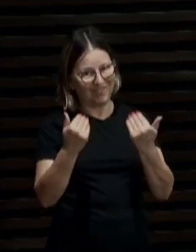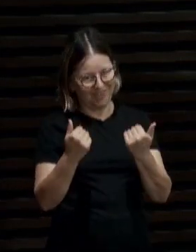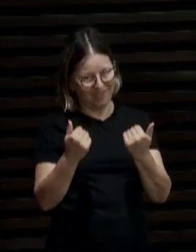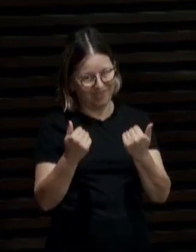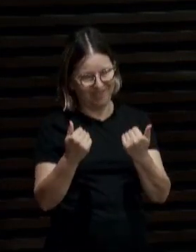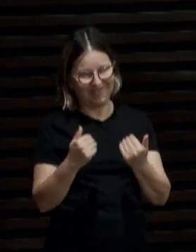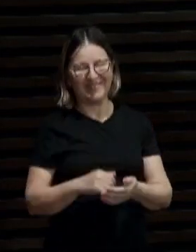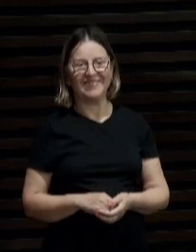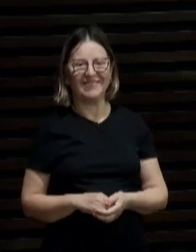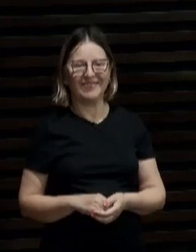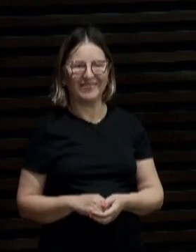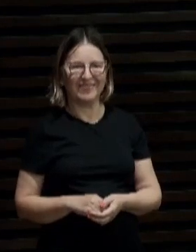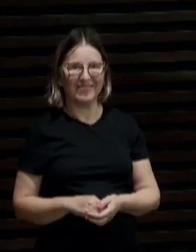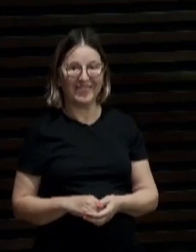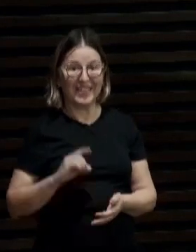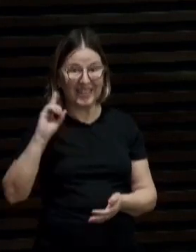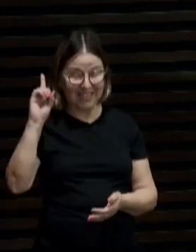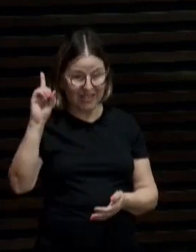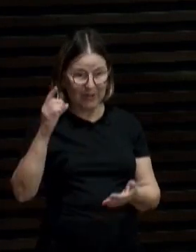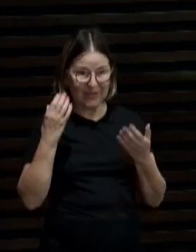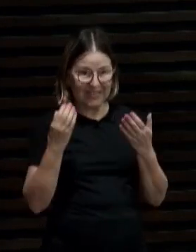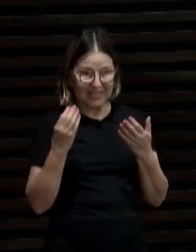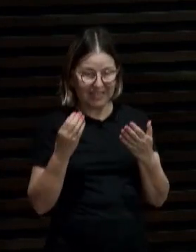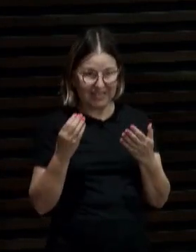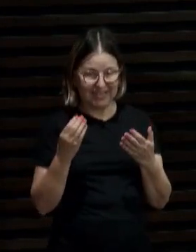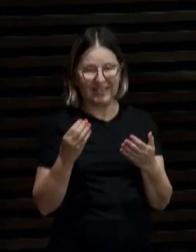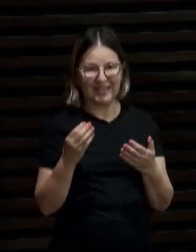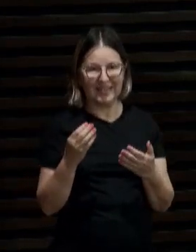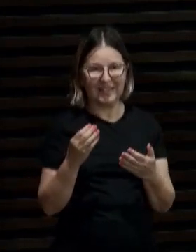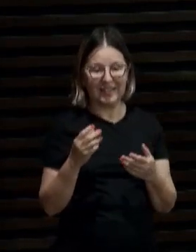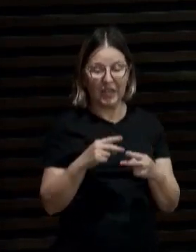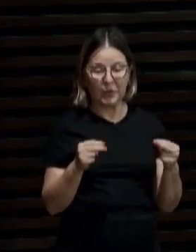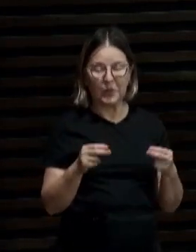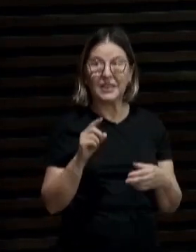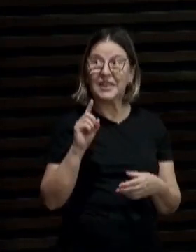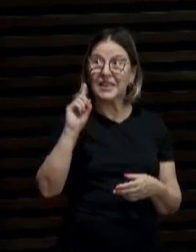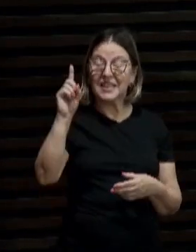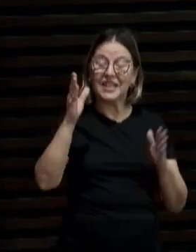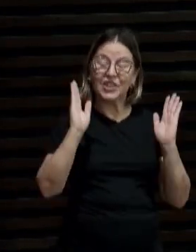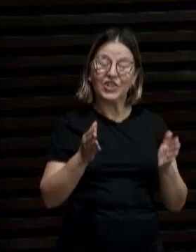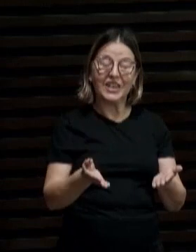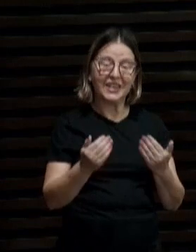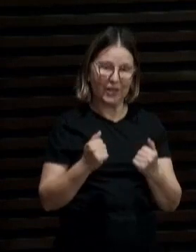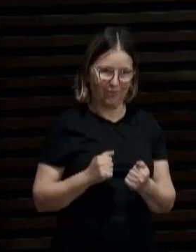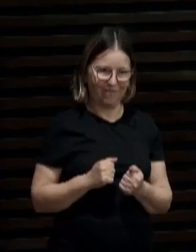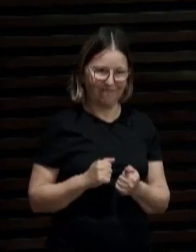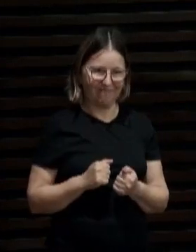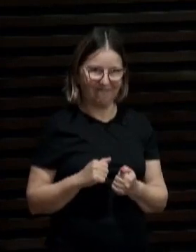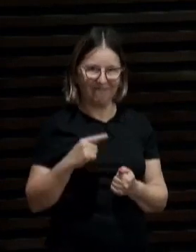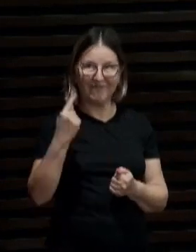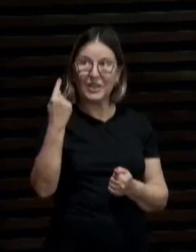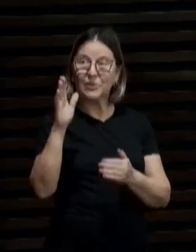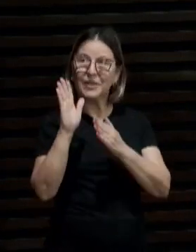O que Ele nos requer é aquilo que Ele mesmo já nos deu. Das tuas mãos te damos. Lembram?